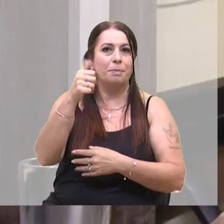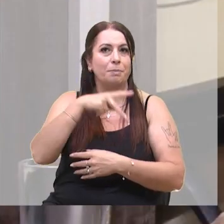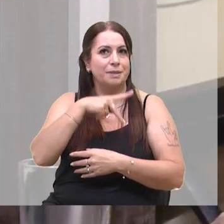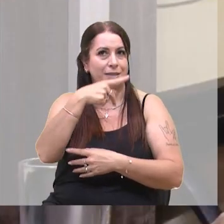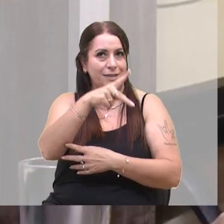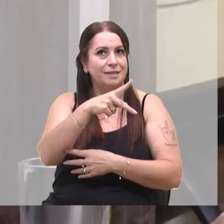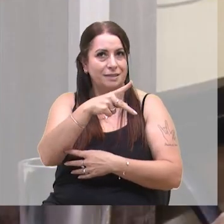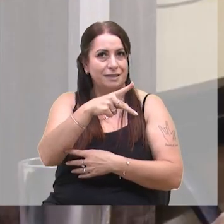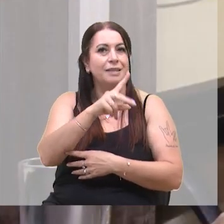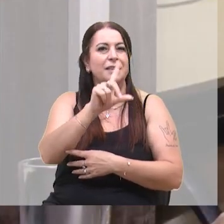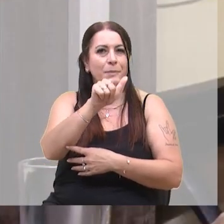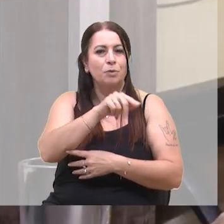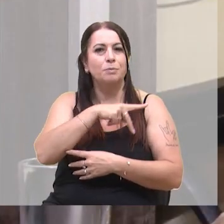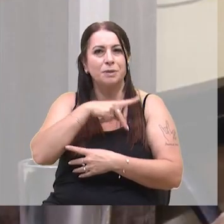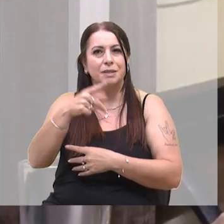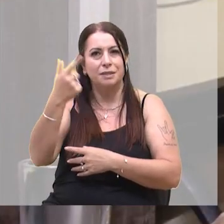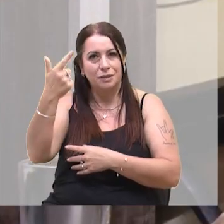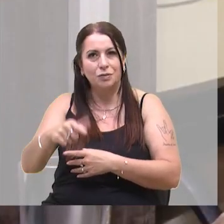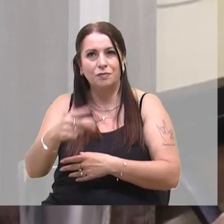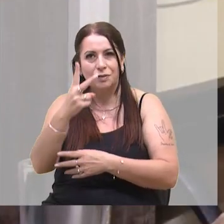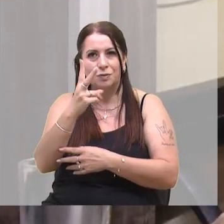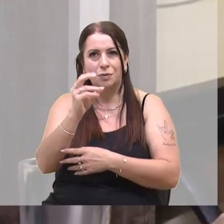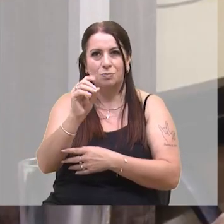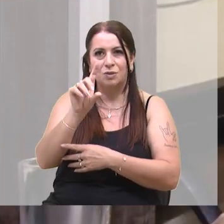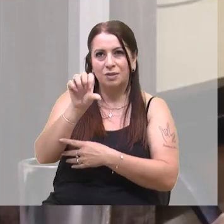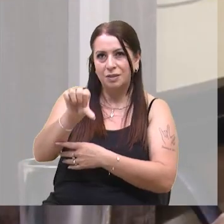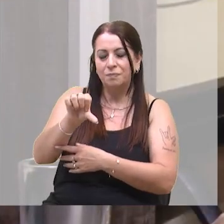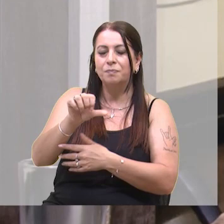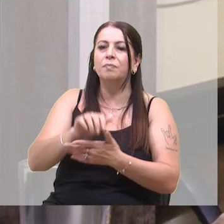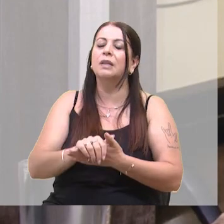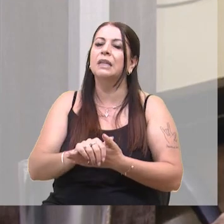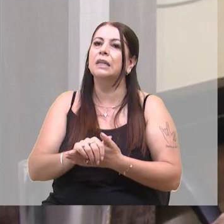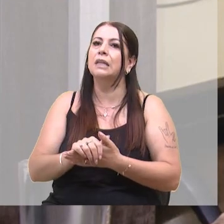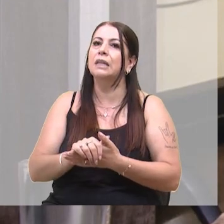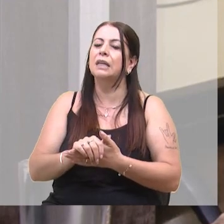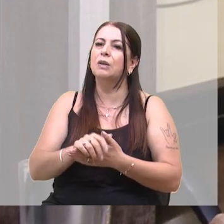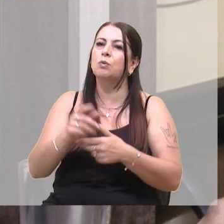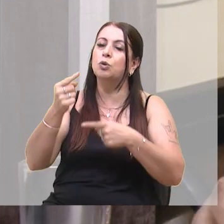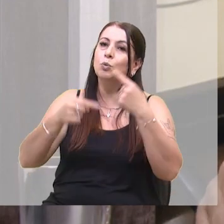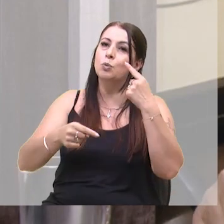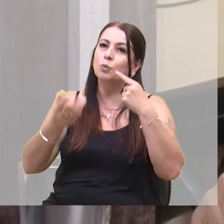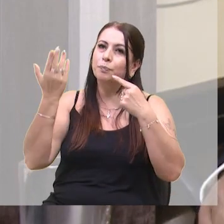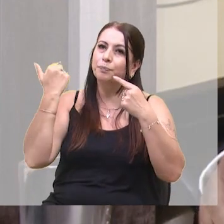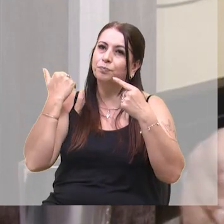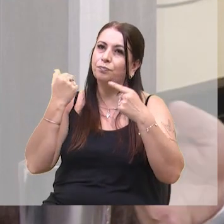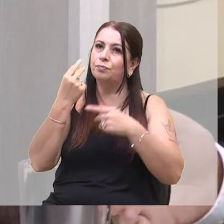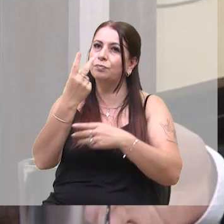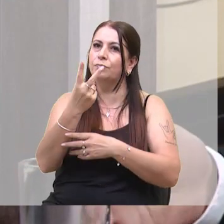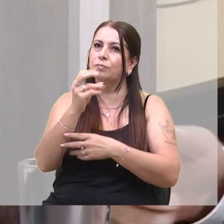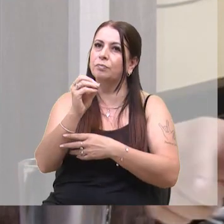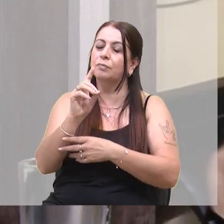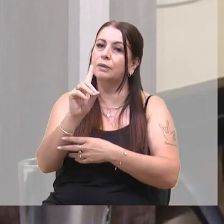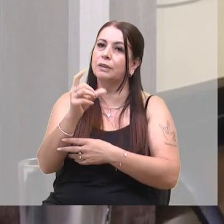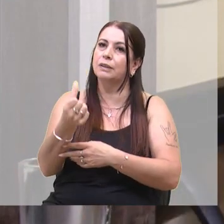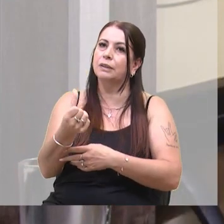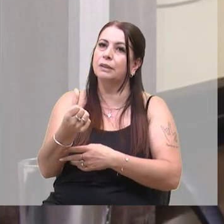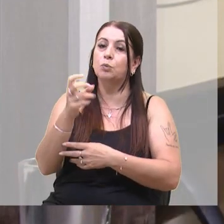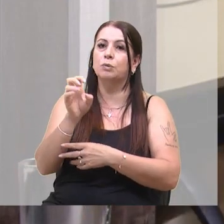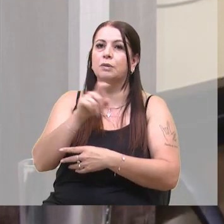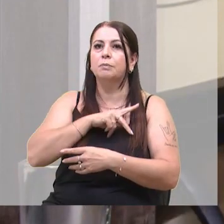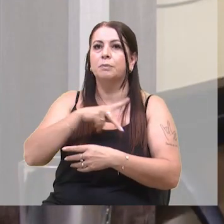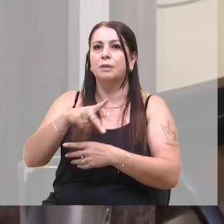Isso foi em 2015, na primeira presidência dele. Depois ele foi presidente de novo em 2019. E aí até quem inaugurou foi